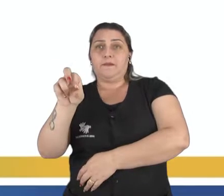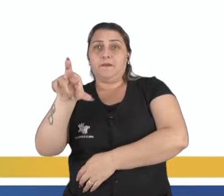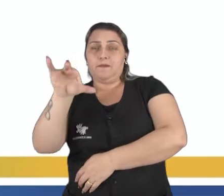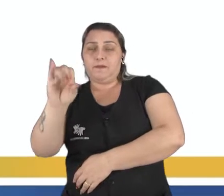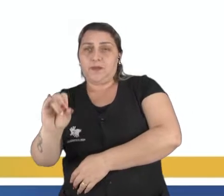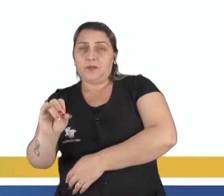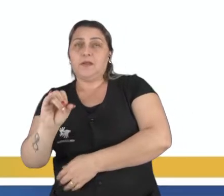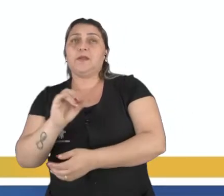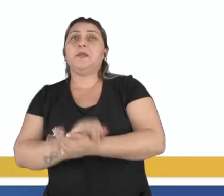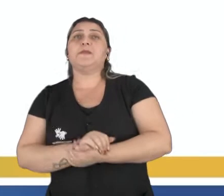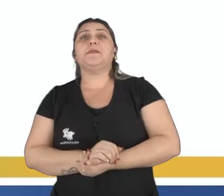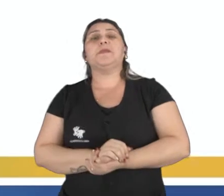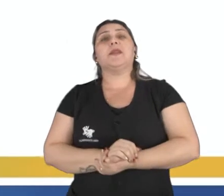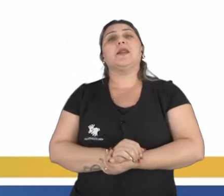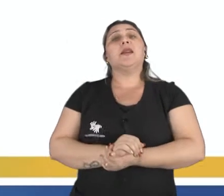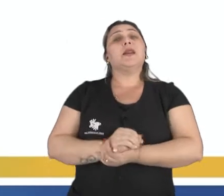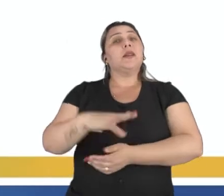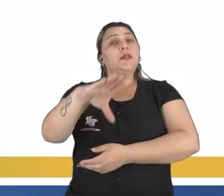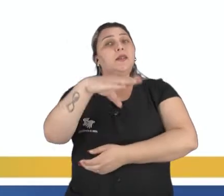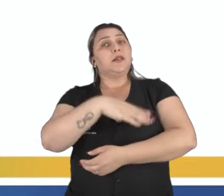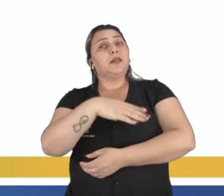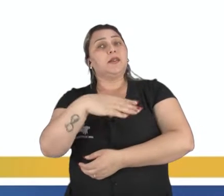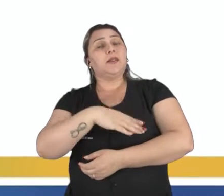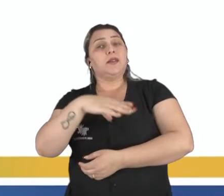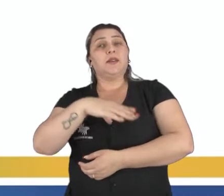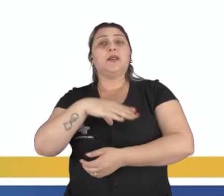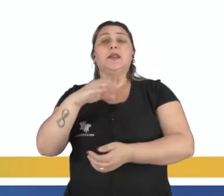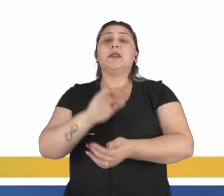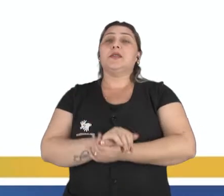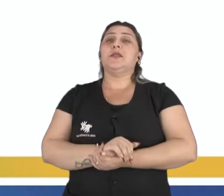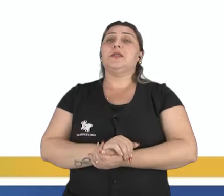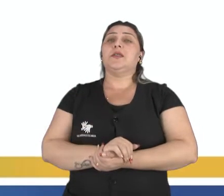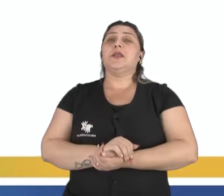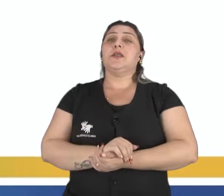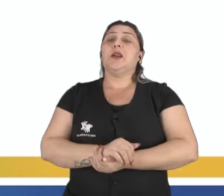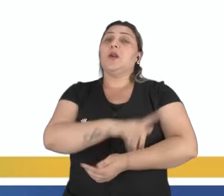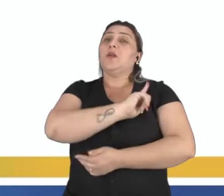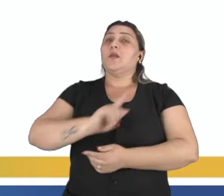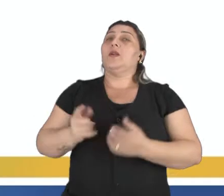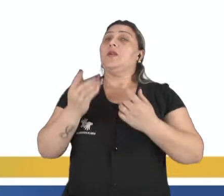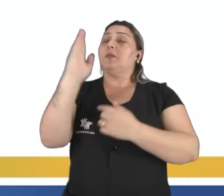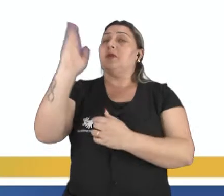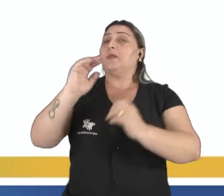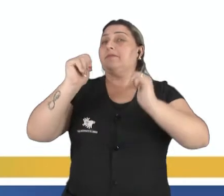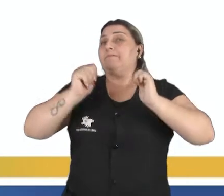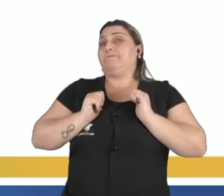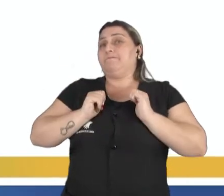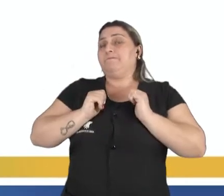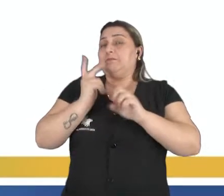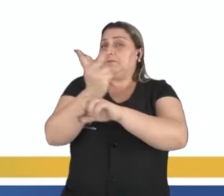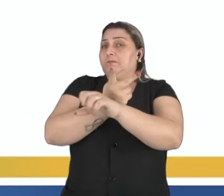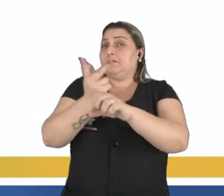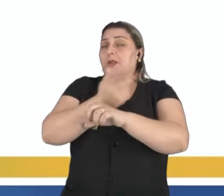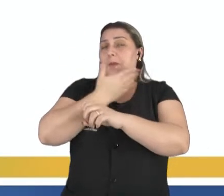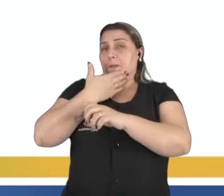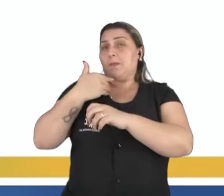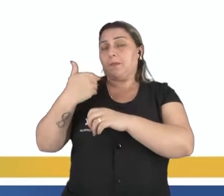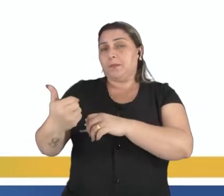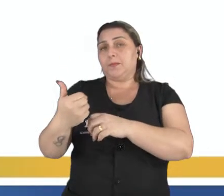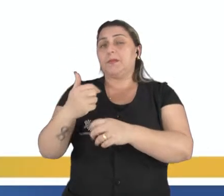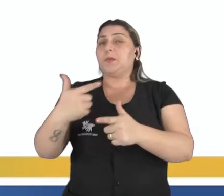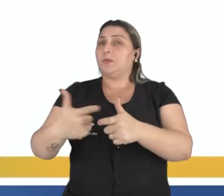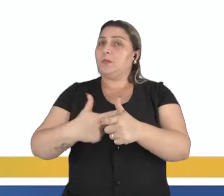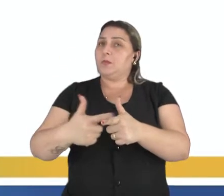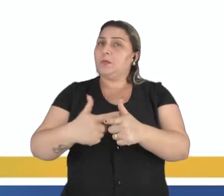fundar, então, Porto Alonso, essa cidade, e o governo brasileiro não se manifesta, buscando uma posição inerte em relação à